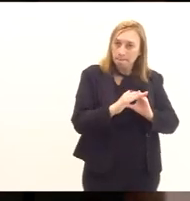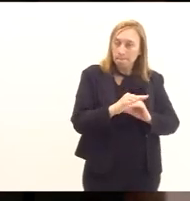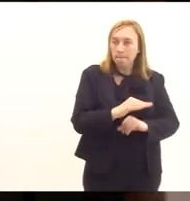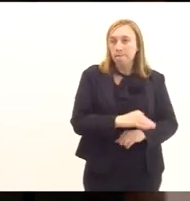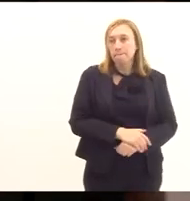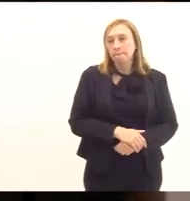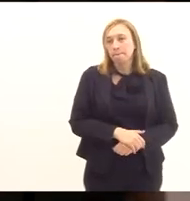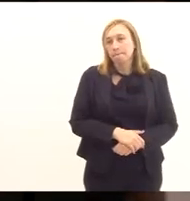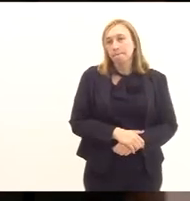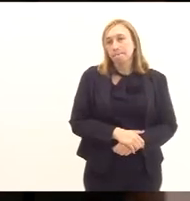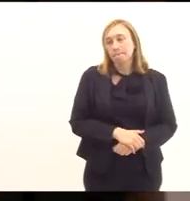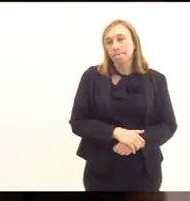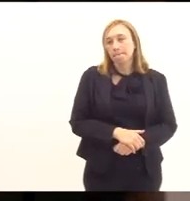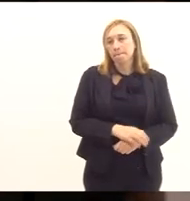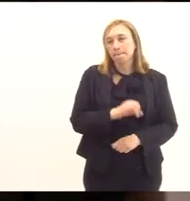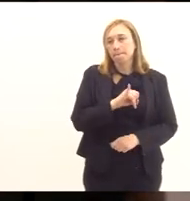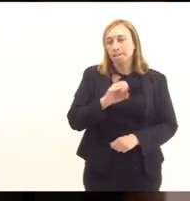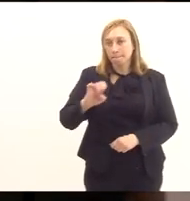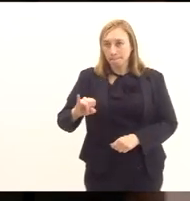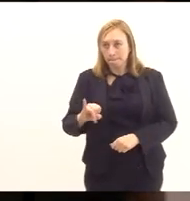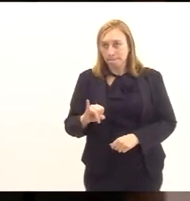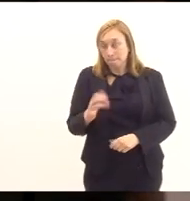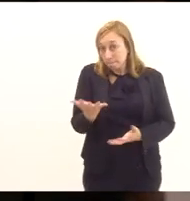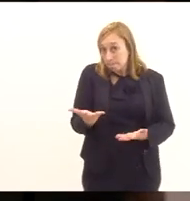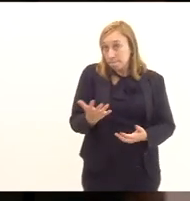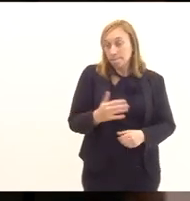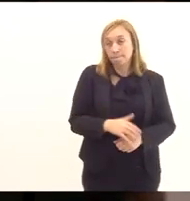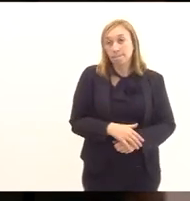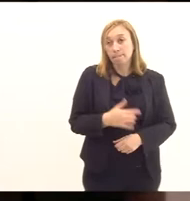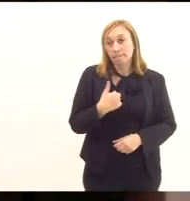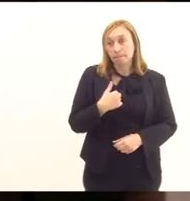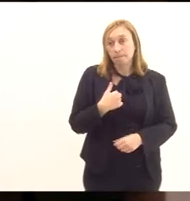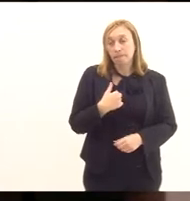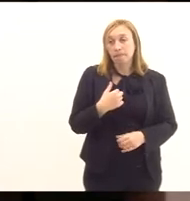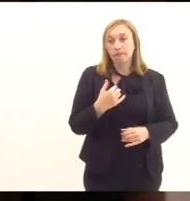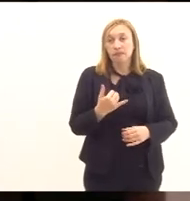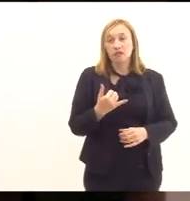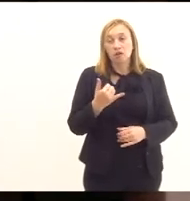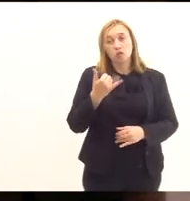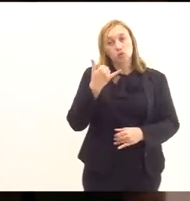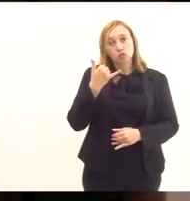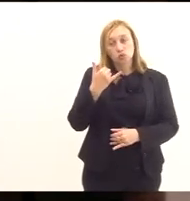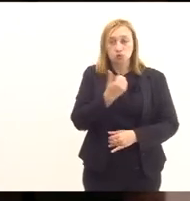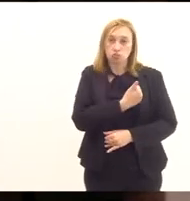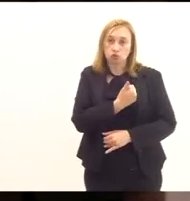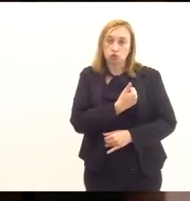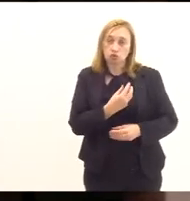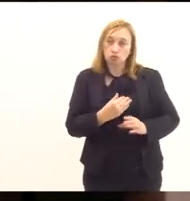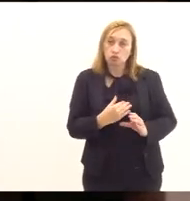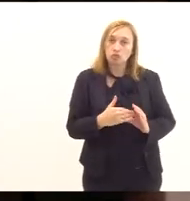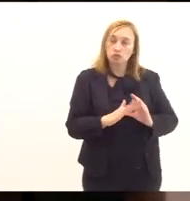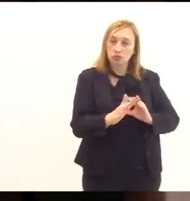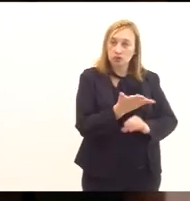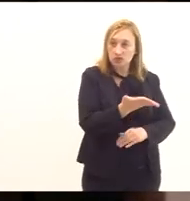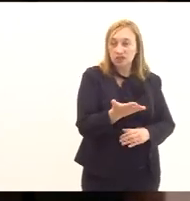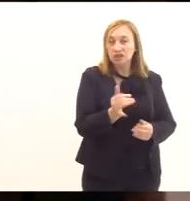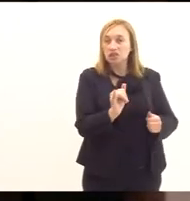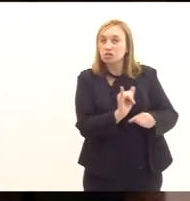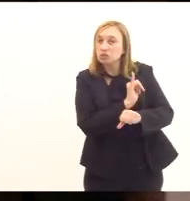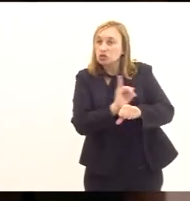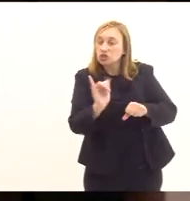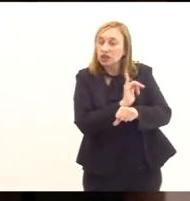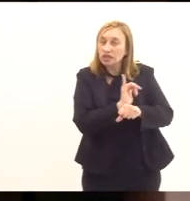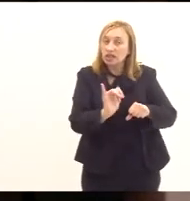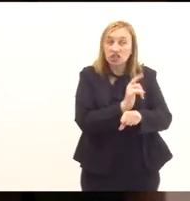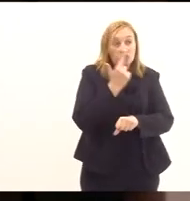de preferência pelo sei se não eu vou passar meu contato para vocês e a gente pode articular